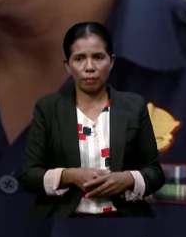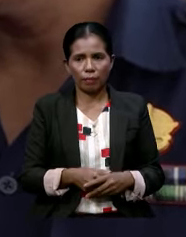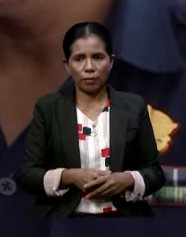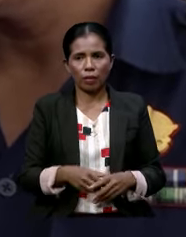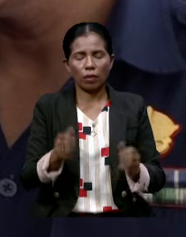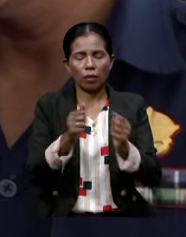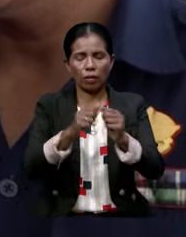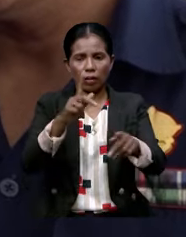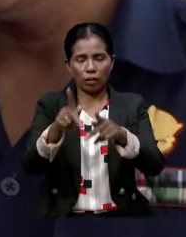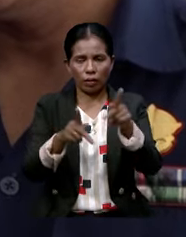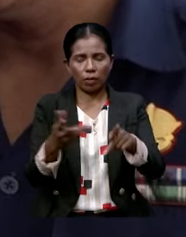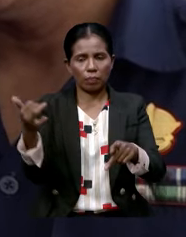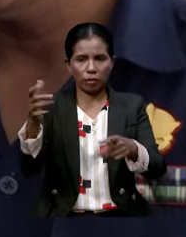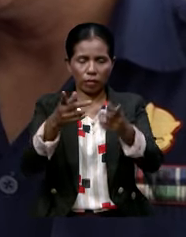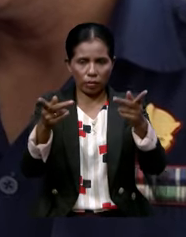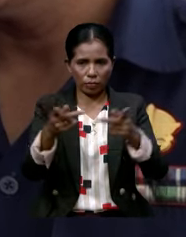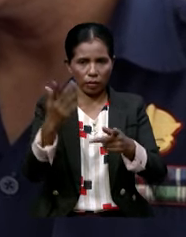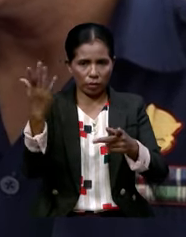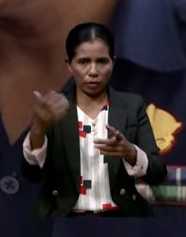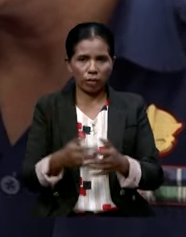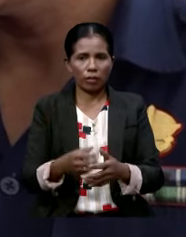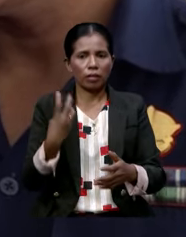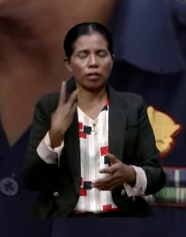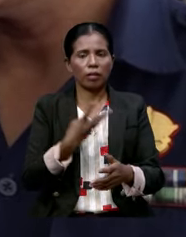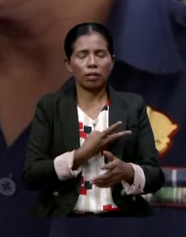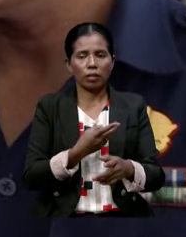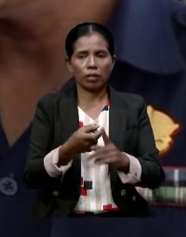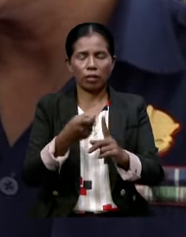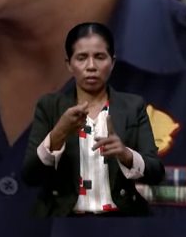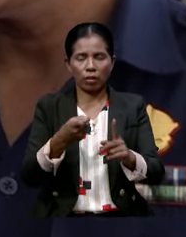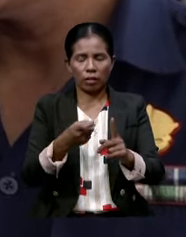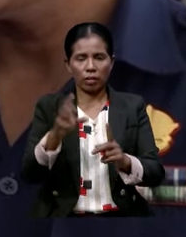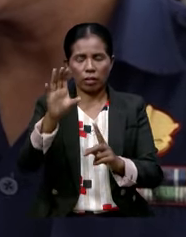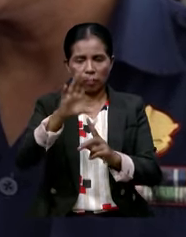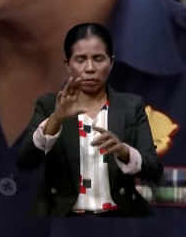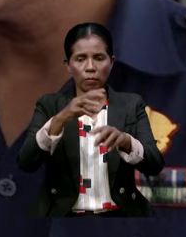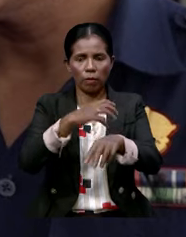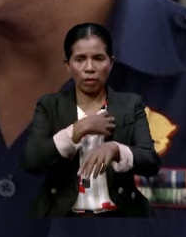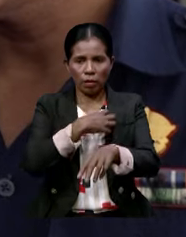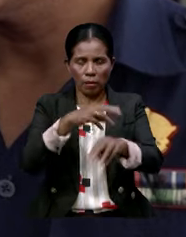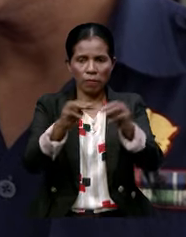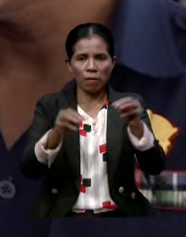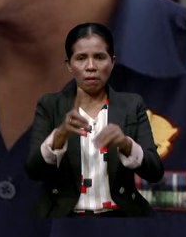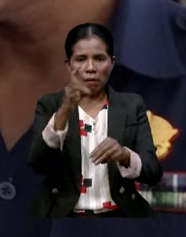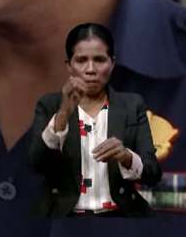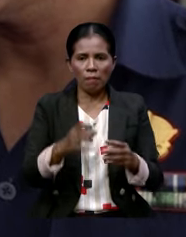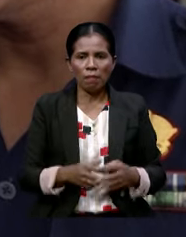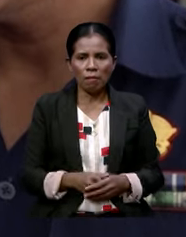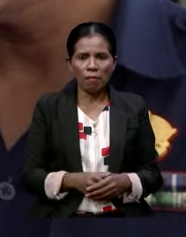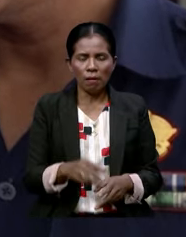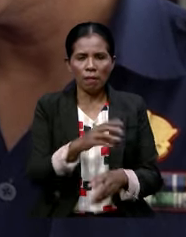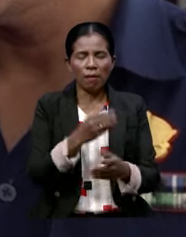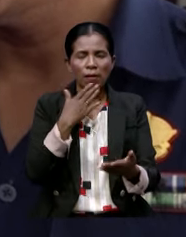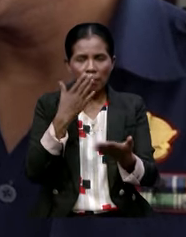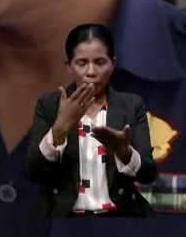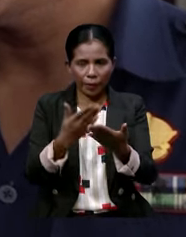comunidade será a Fatineba e também parte do comando municipal Ninian, normaliza a situação e assegura